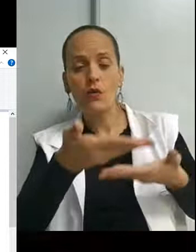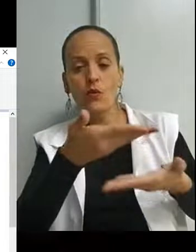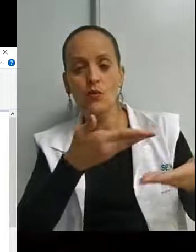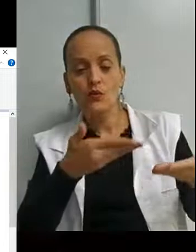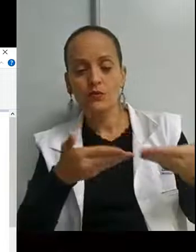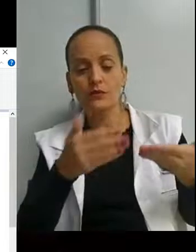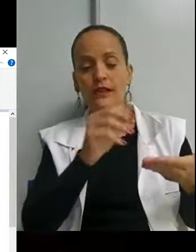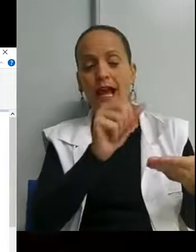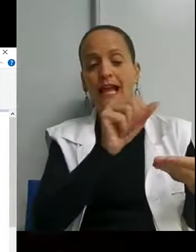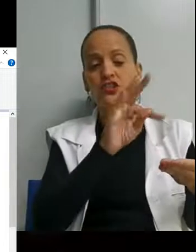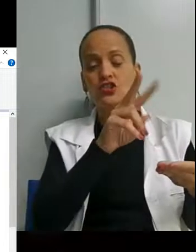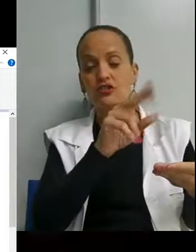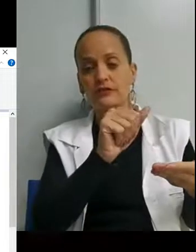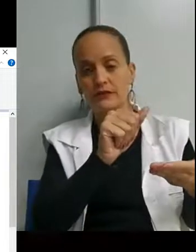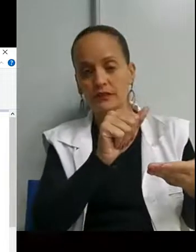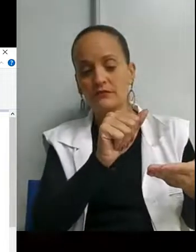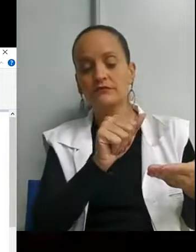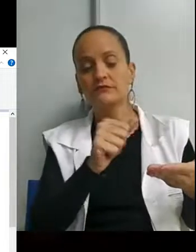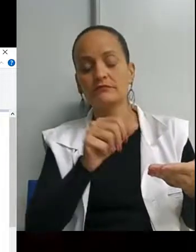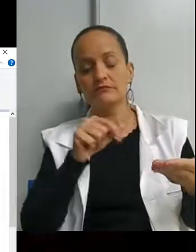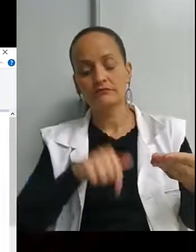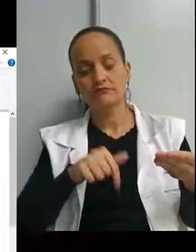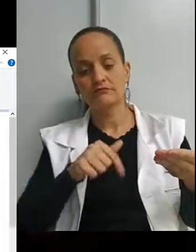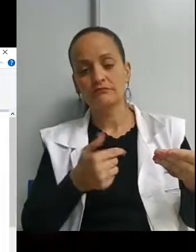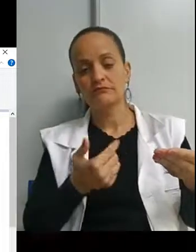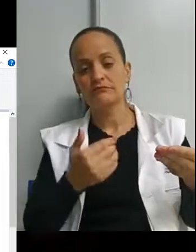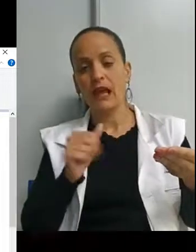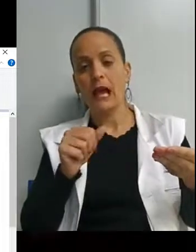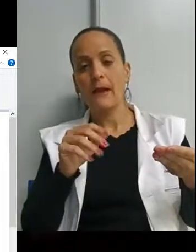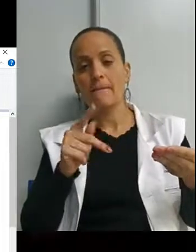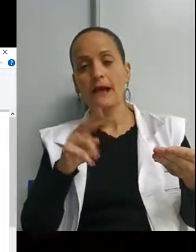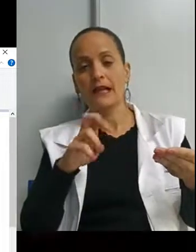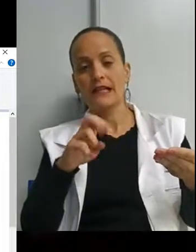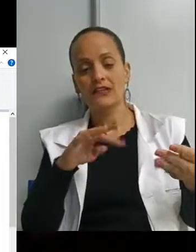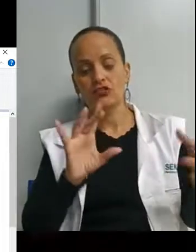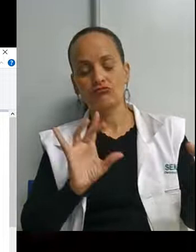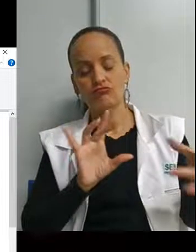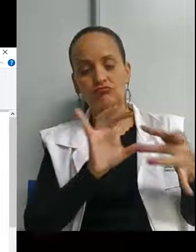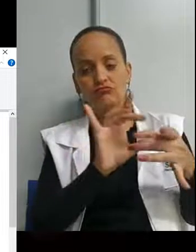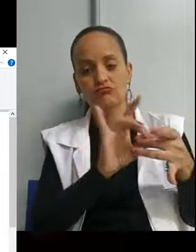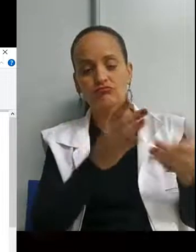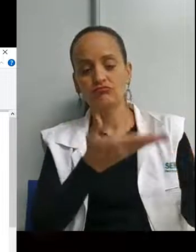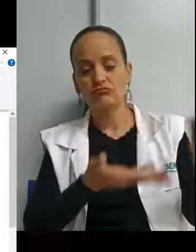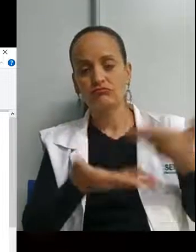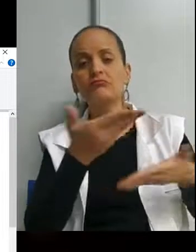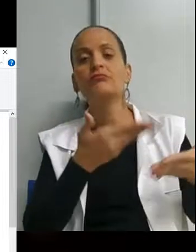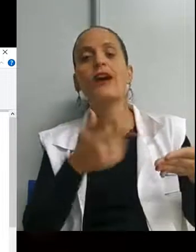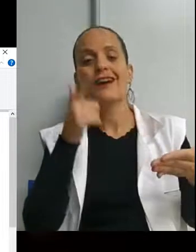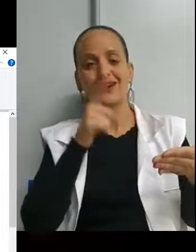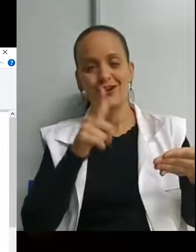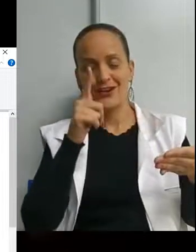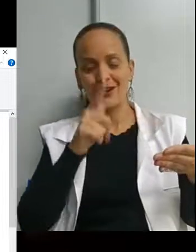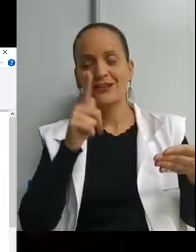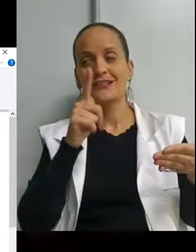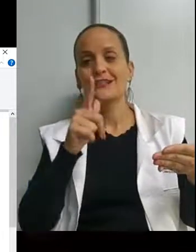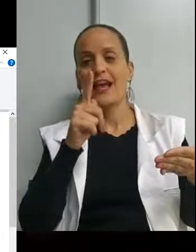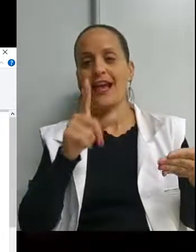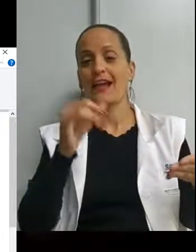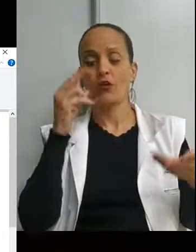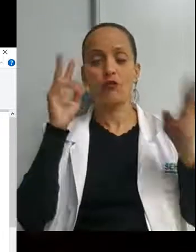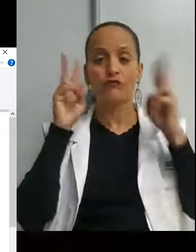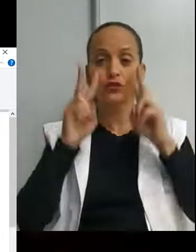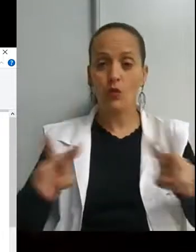ativa, no caso, né? E a potência aparente. Por quê? É o que realmente produz trabalho comparado com a potência